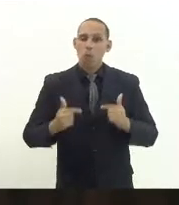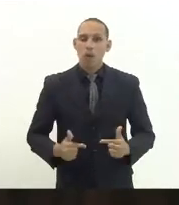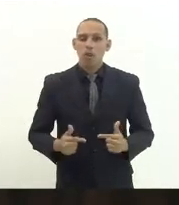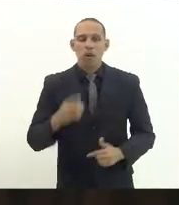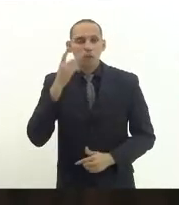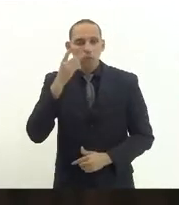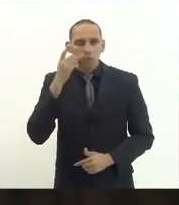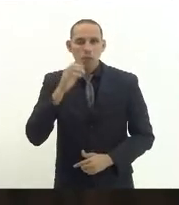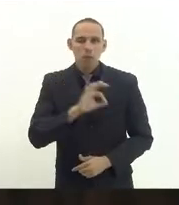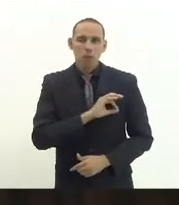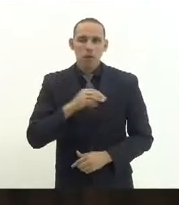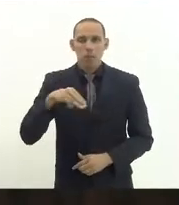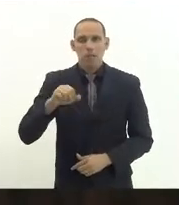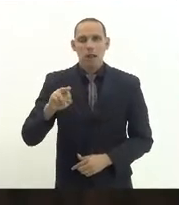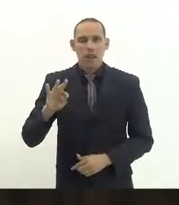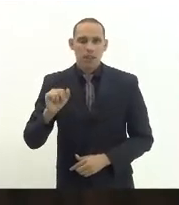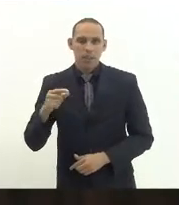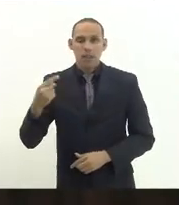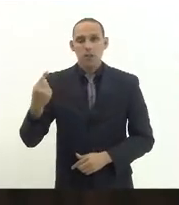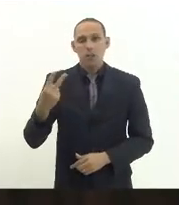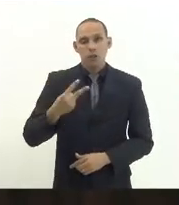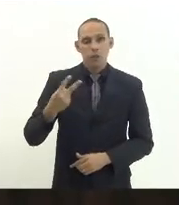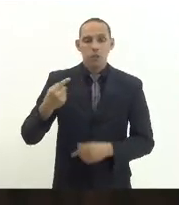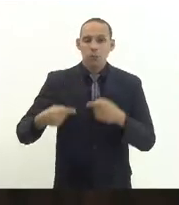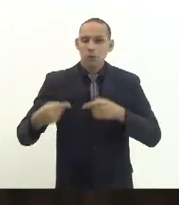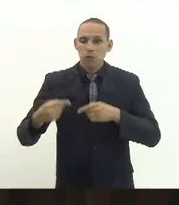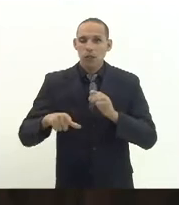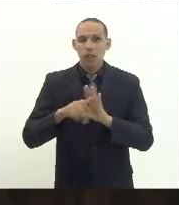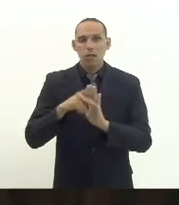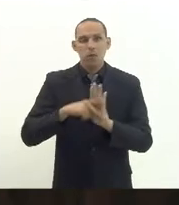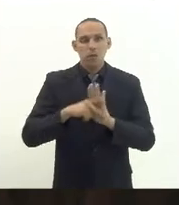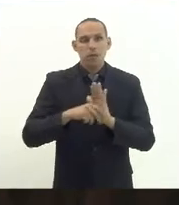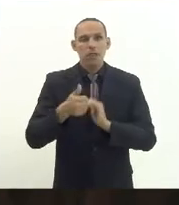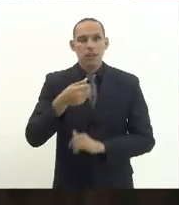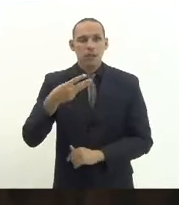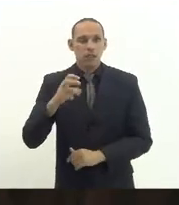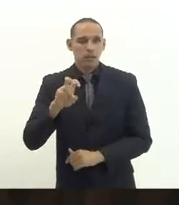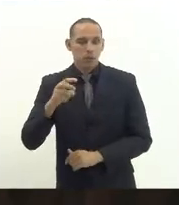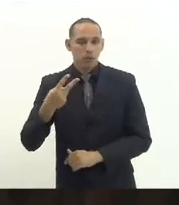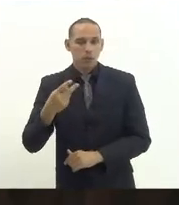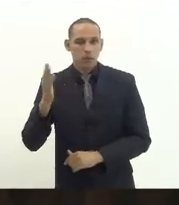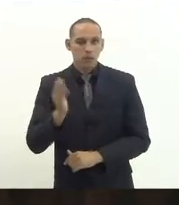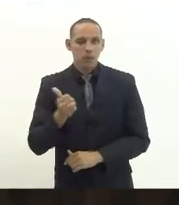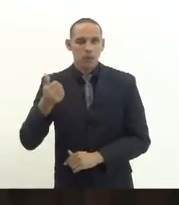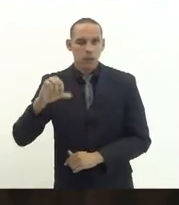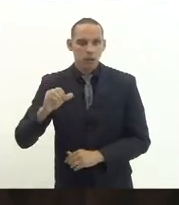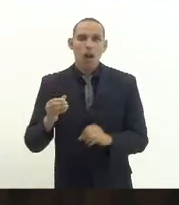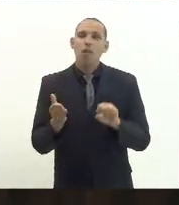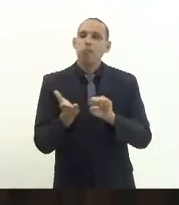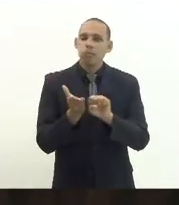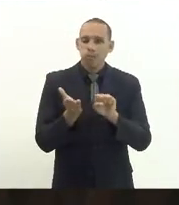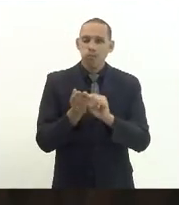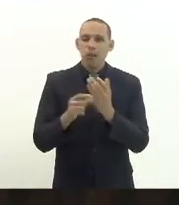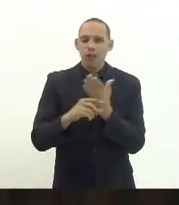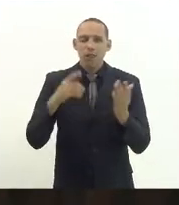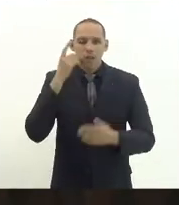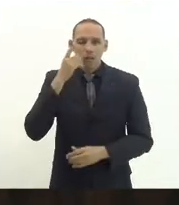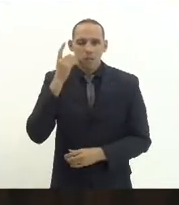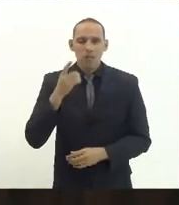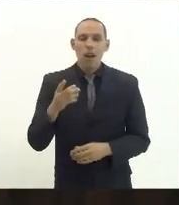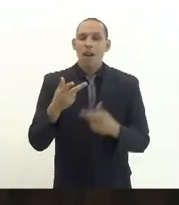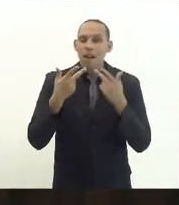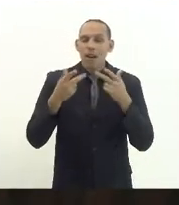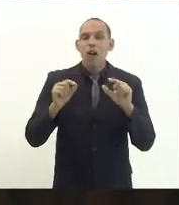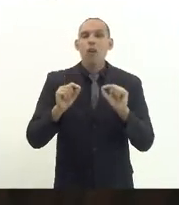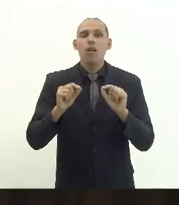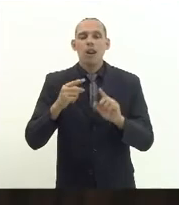deputada Martha Rocha segunda discussão o projeto de lei três 52/19 de autoria do deputado Samuel Malafaia que declara a igreja